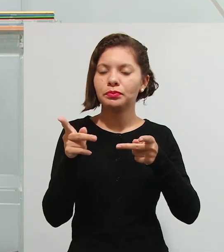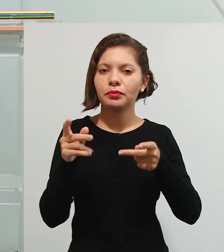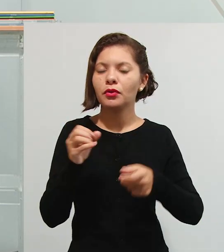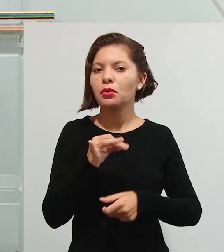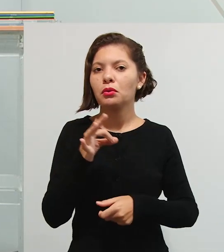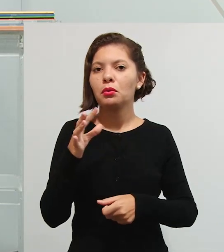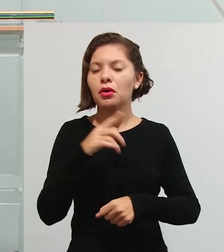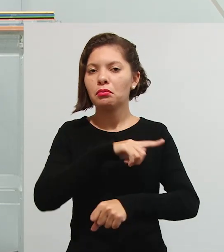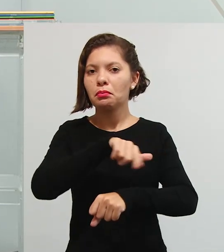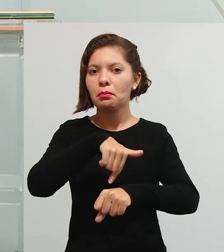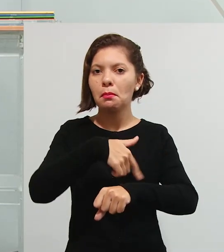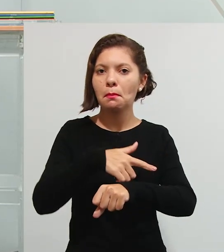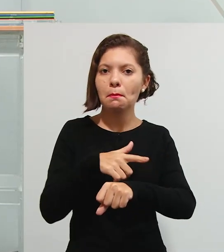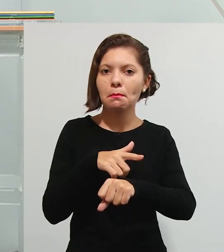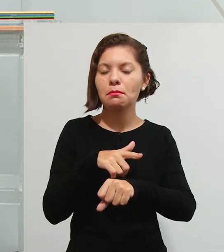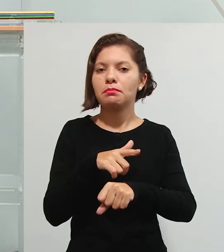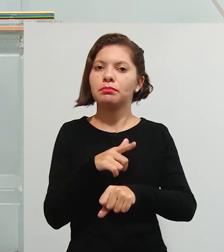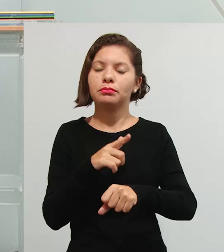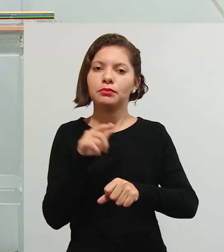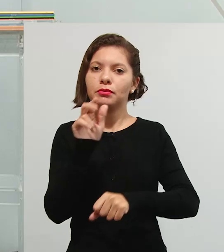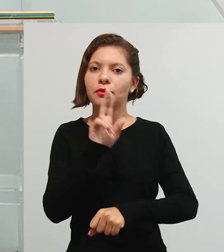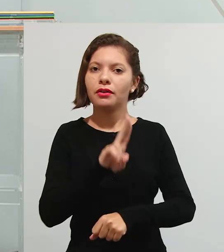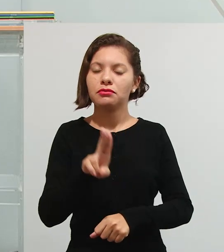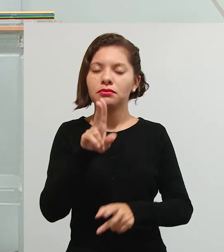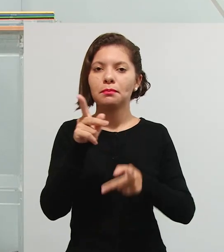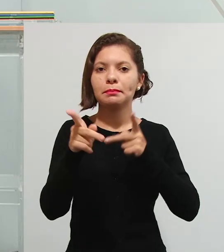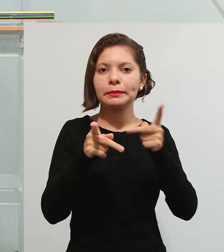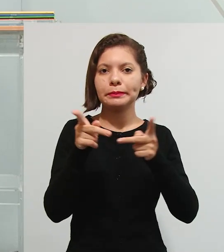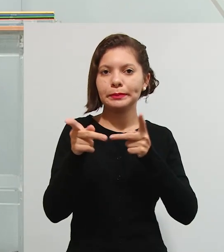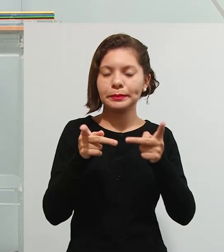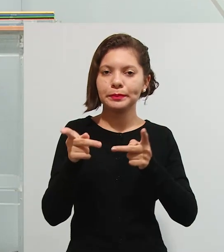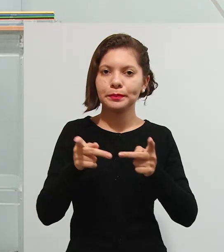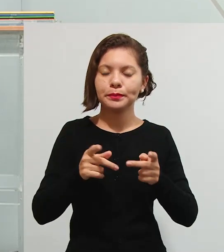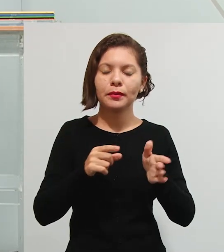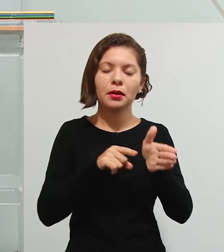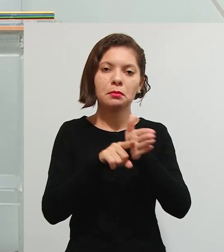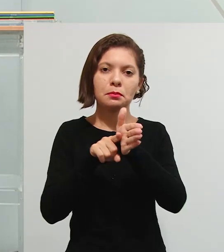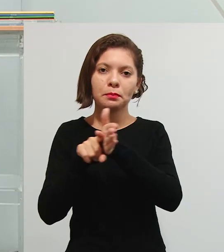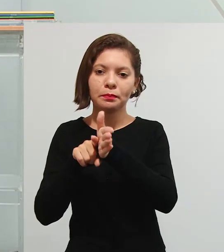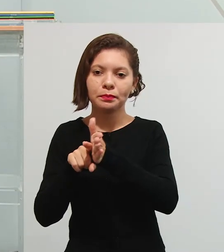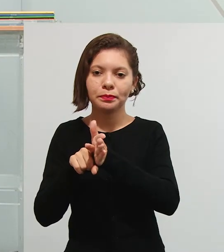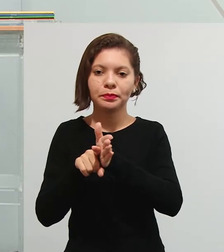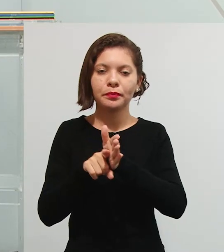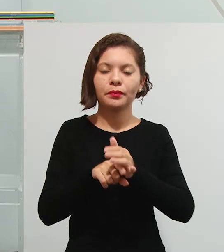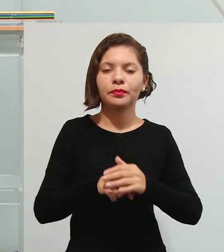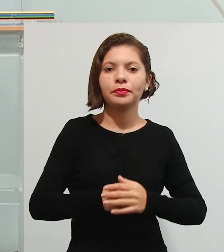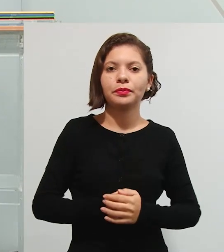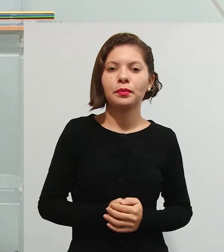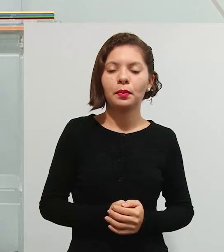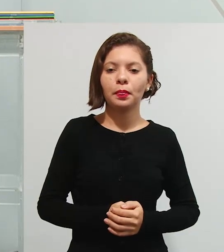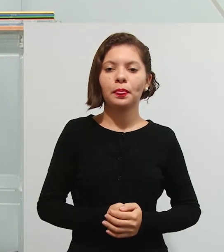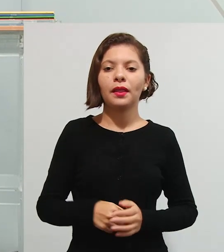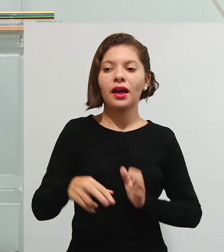quanto tempo que ela vai ter que se dedicar a essa pesquisa. Lembrando que a participação será sempre